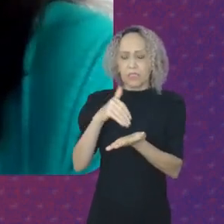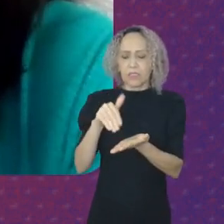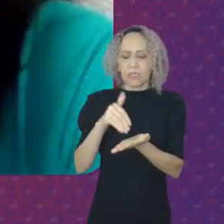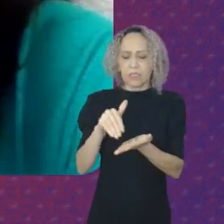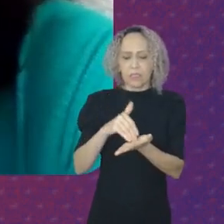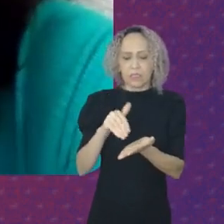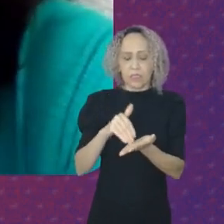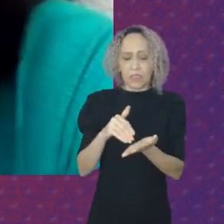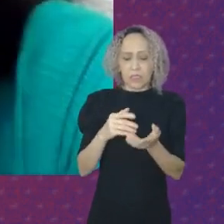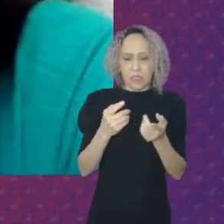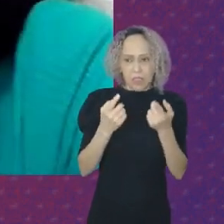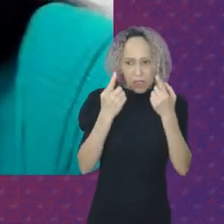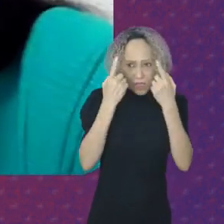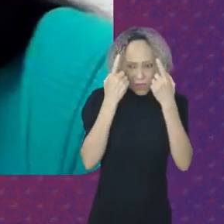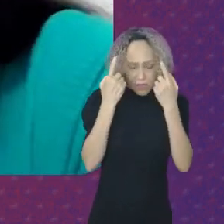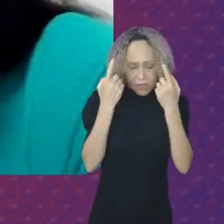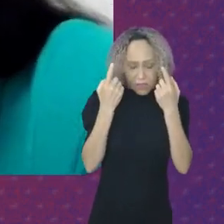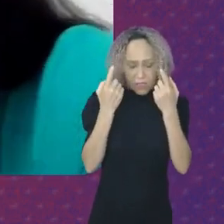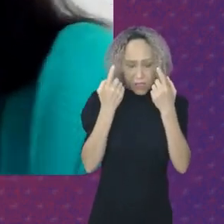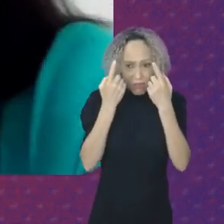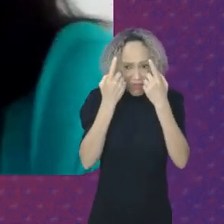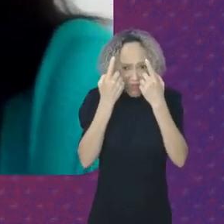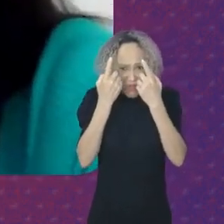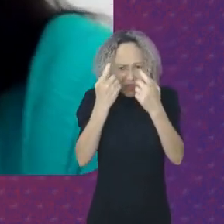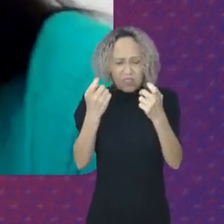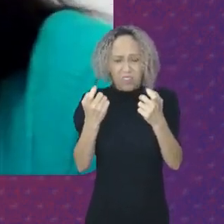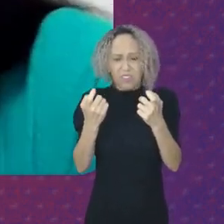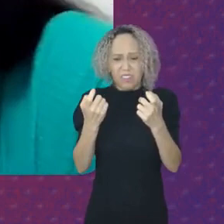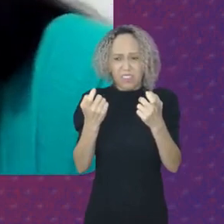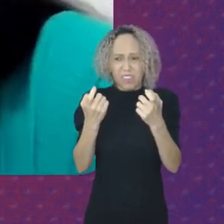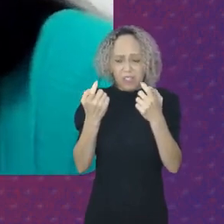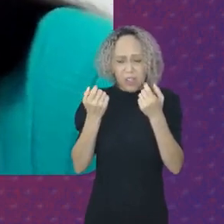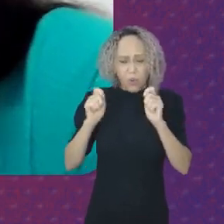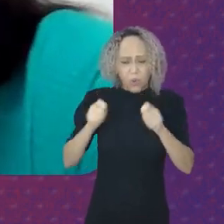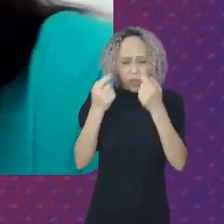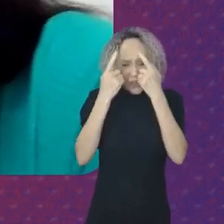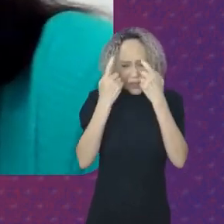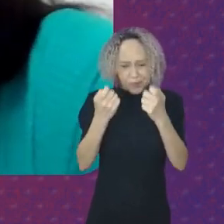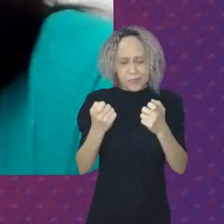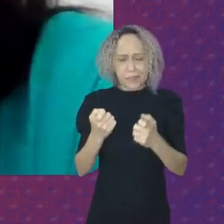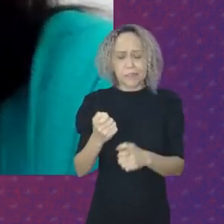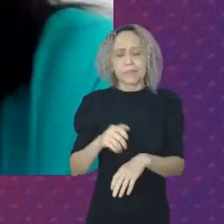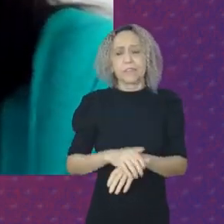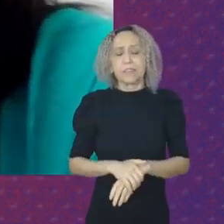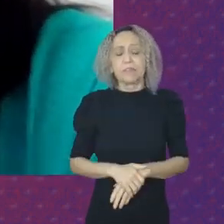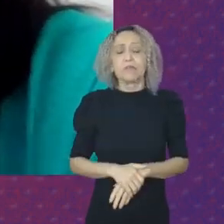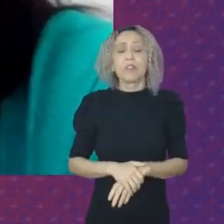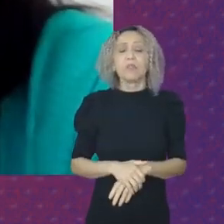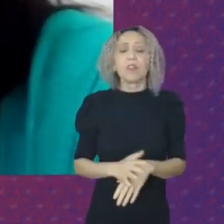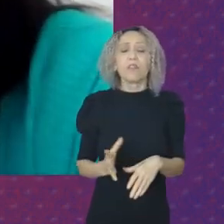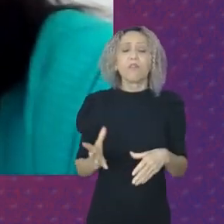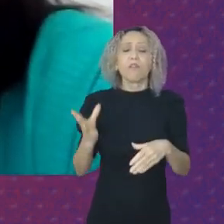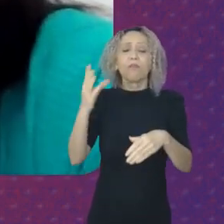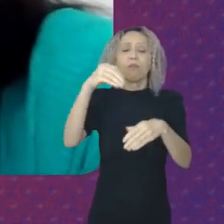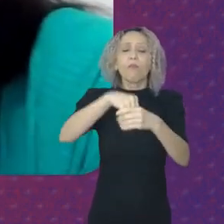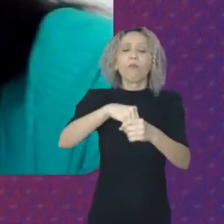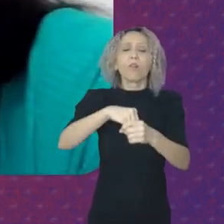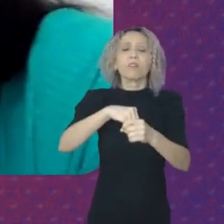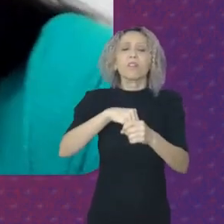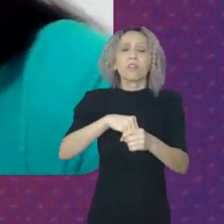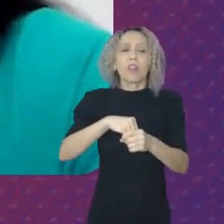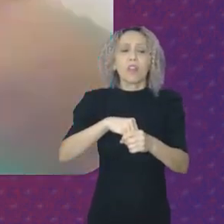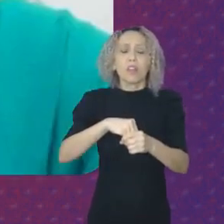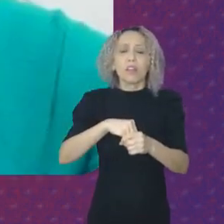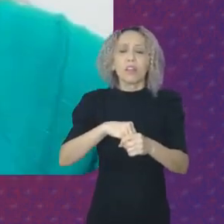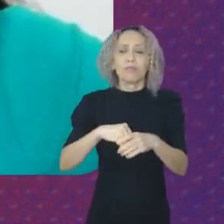de Violência do país inteiro, e aos poucos ela vai incorporando também a função de receber denúncias, né?